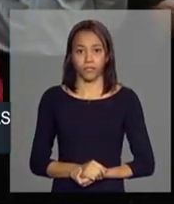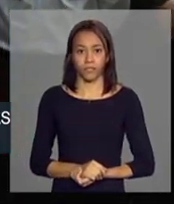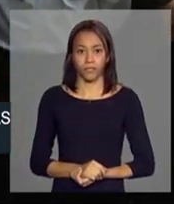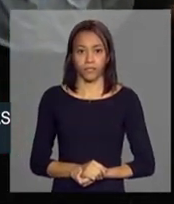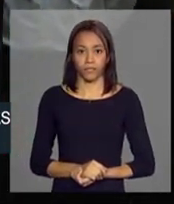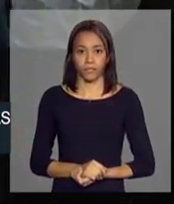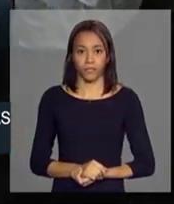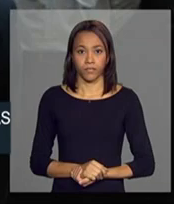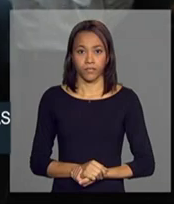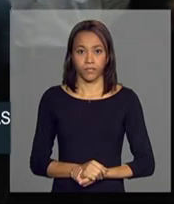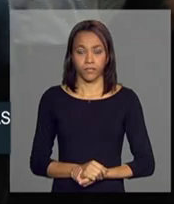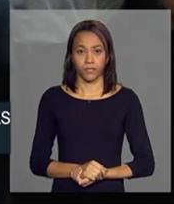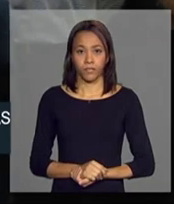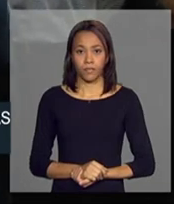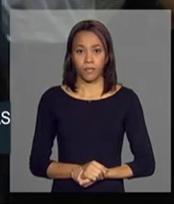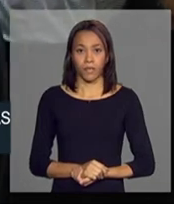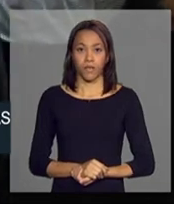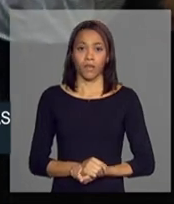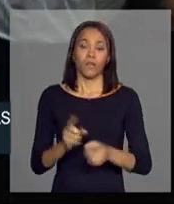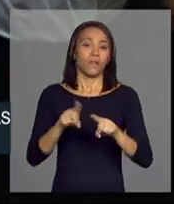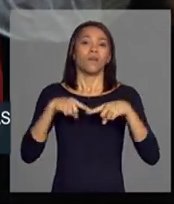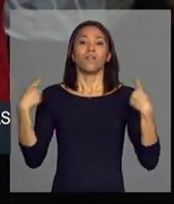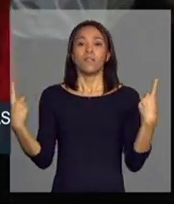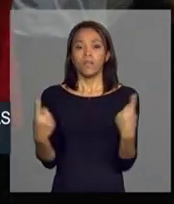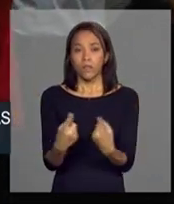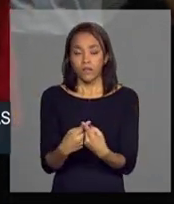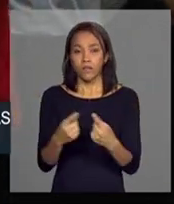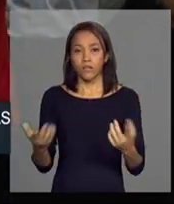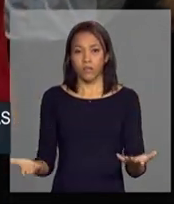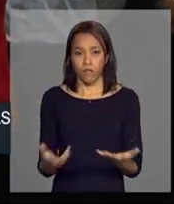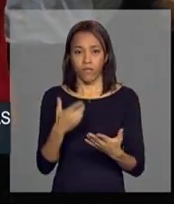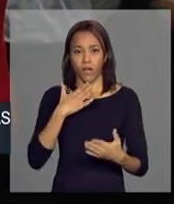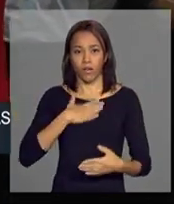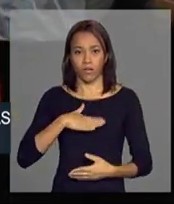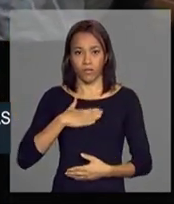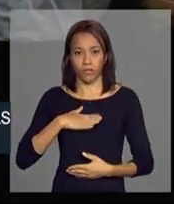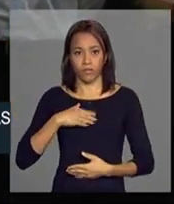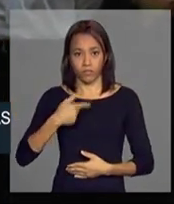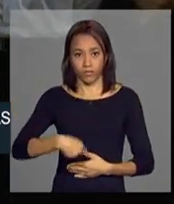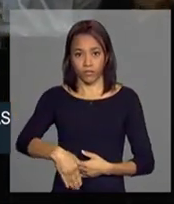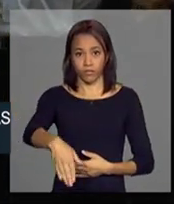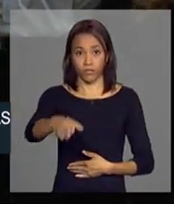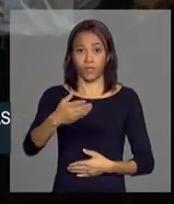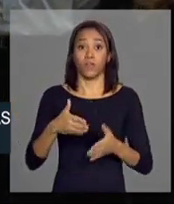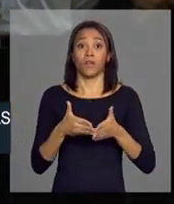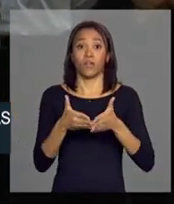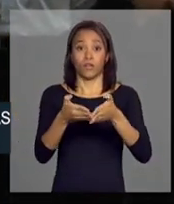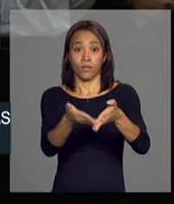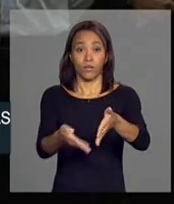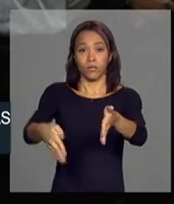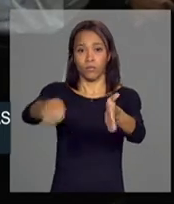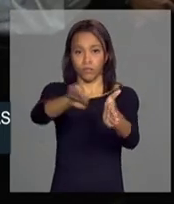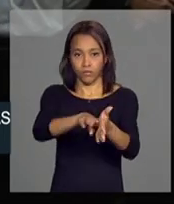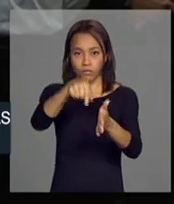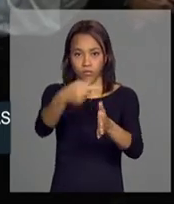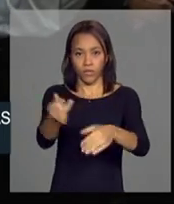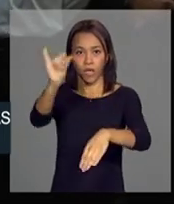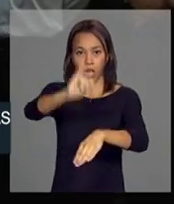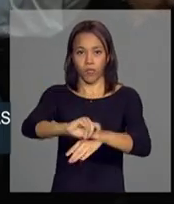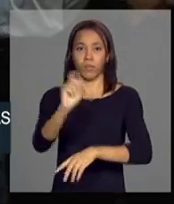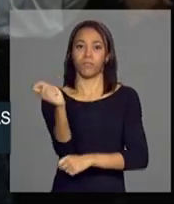a cerimônia será realizada logo mais no cais do porto na capital gaúcha